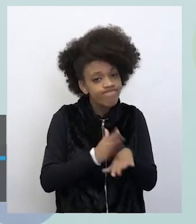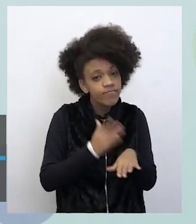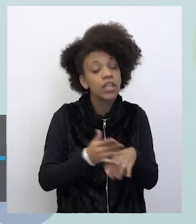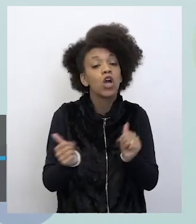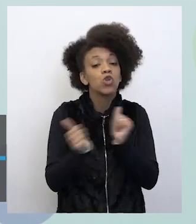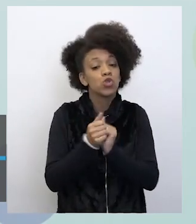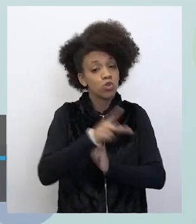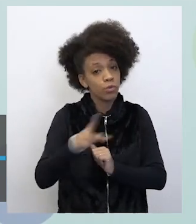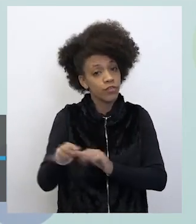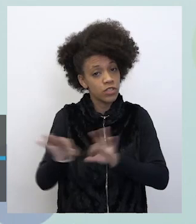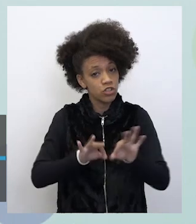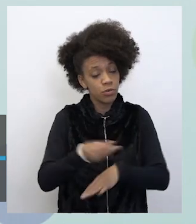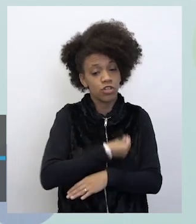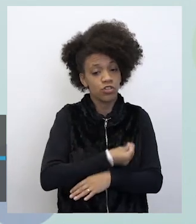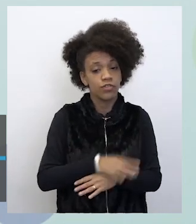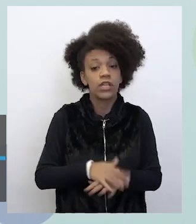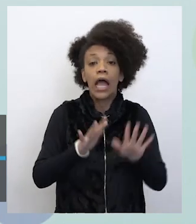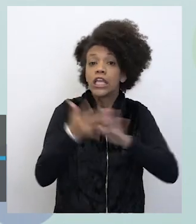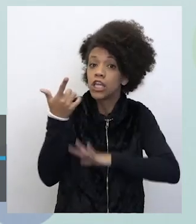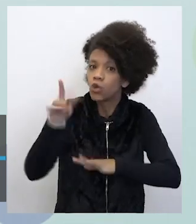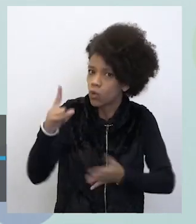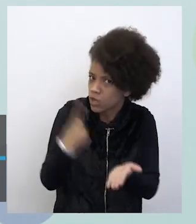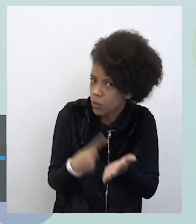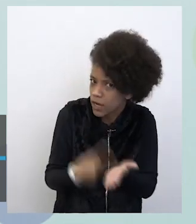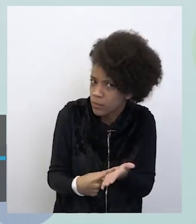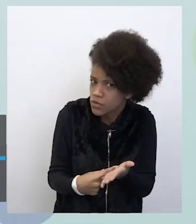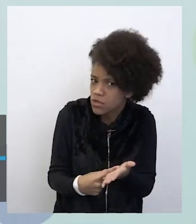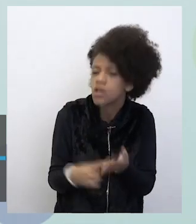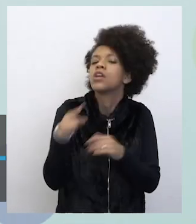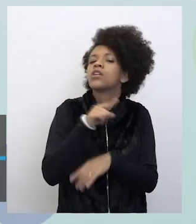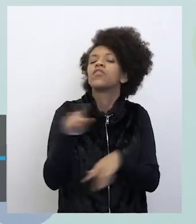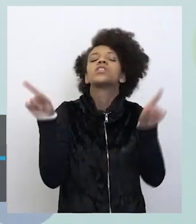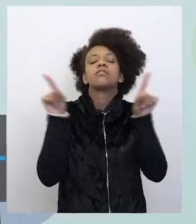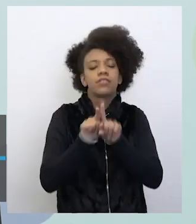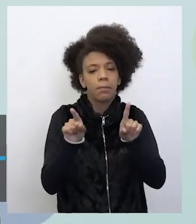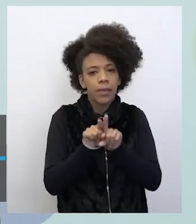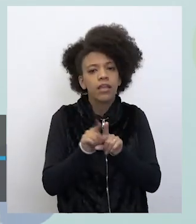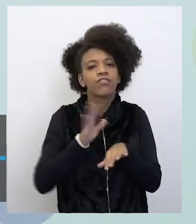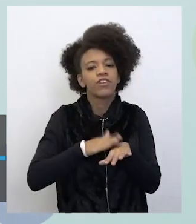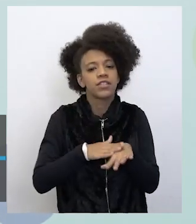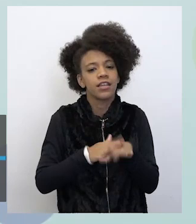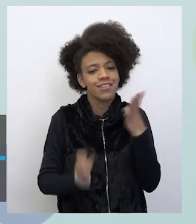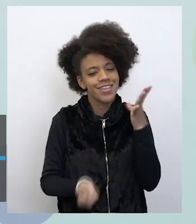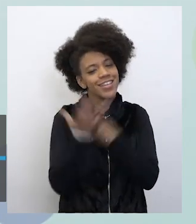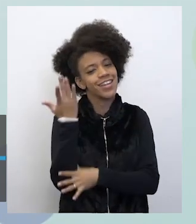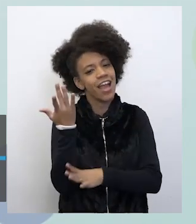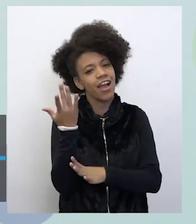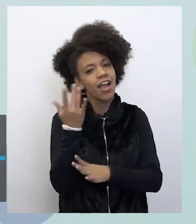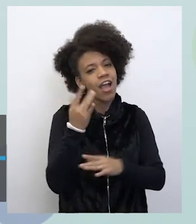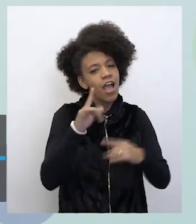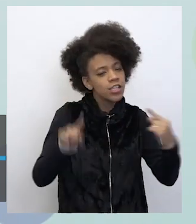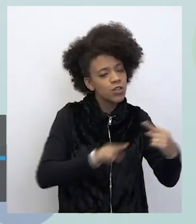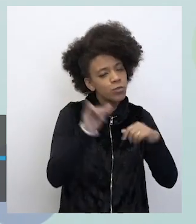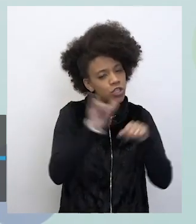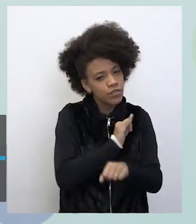professor de projeto de vida. E a outra coisa que nós combinamos, que vocês também vão fazer e criar essa rubrica das